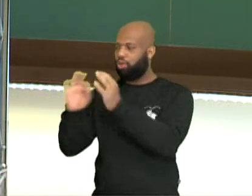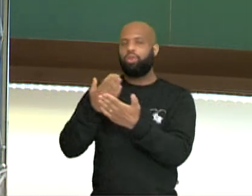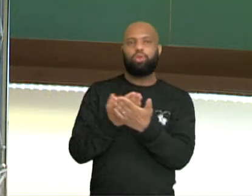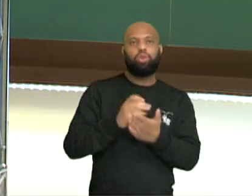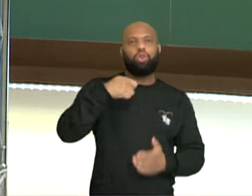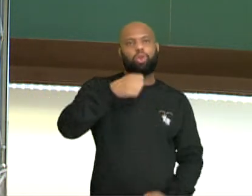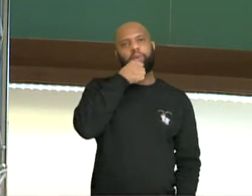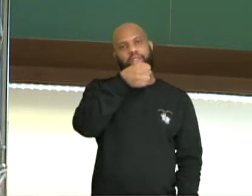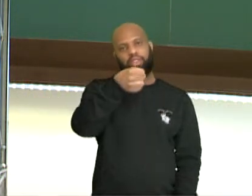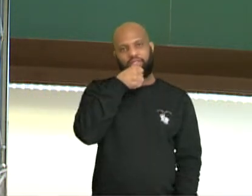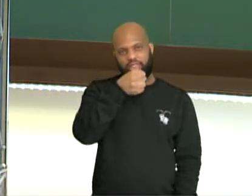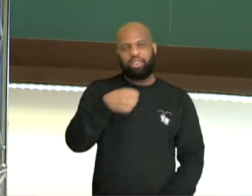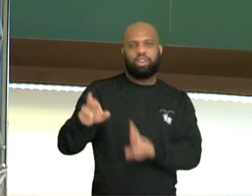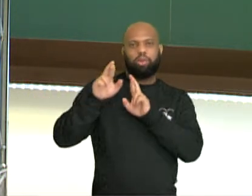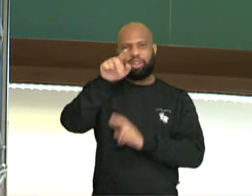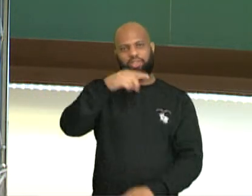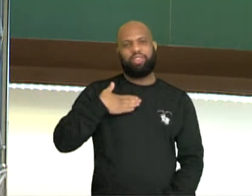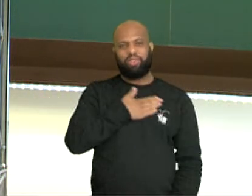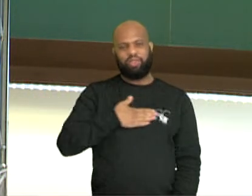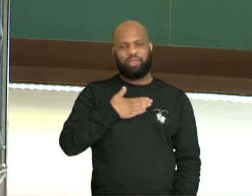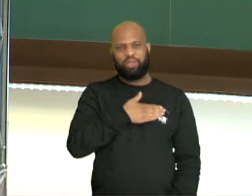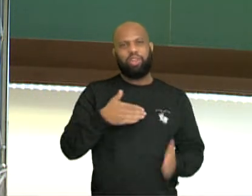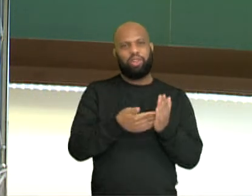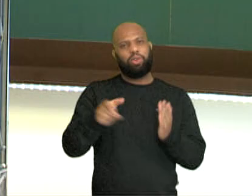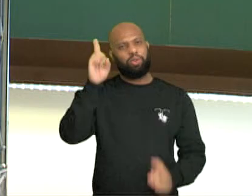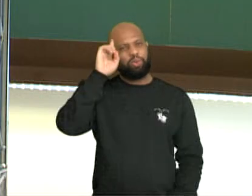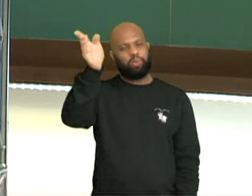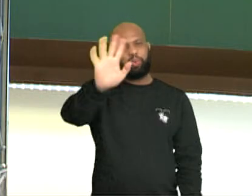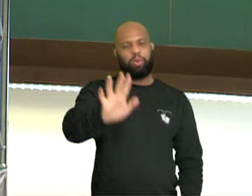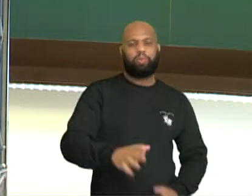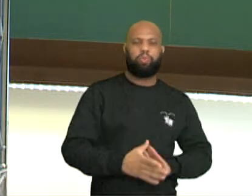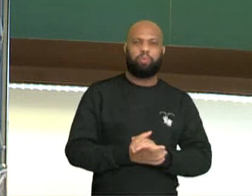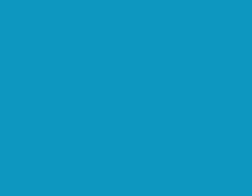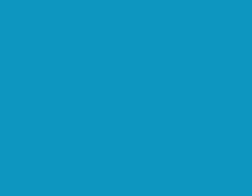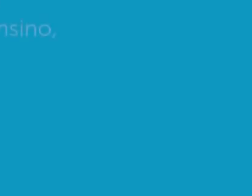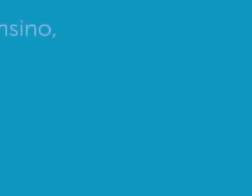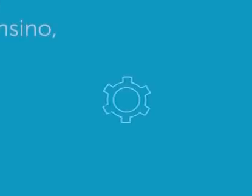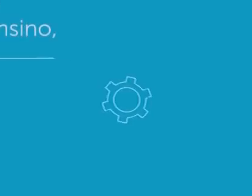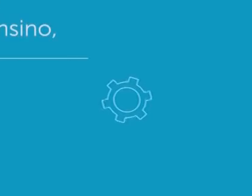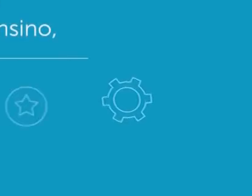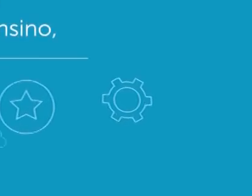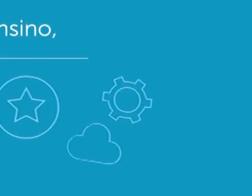vídeo, falamos sobre entrevista. Espero que vocês tenham gostado e até breve.